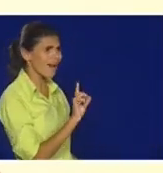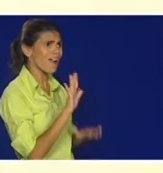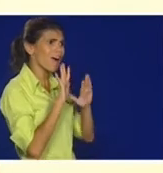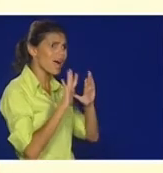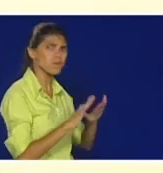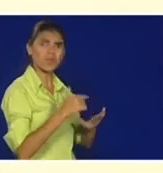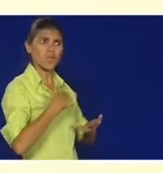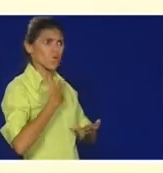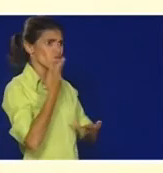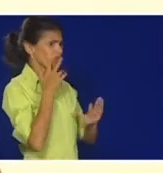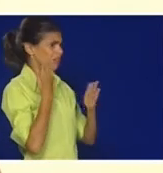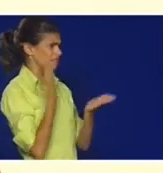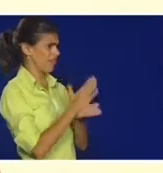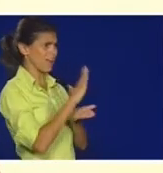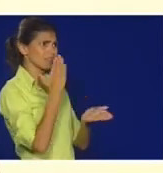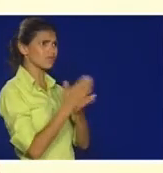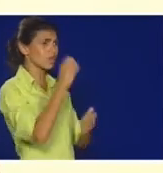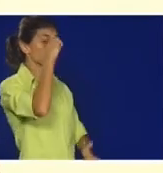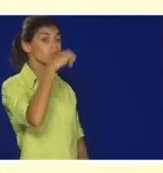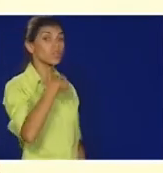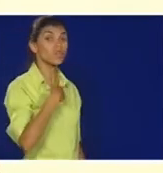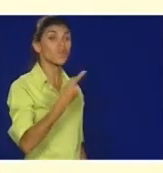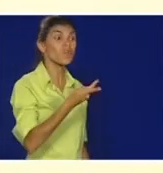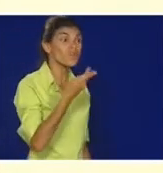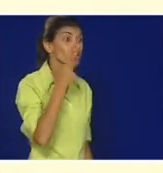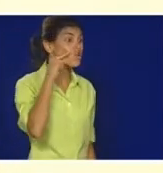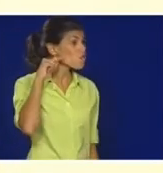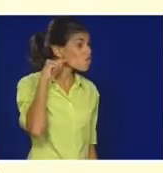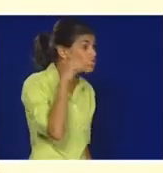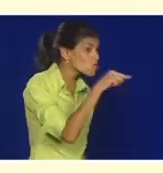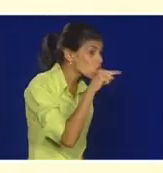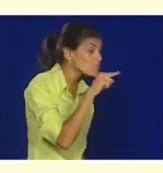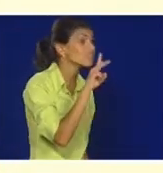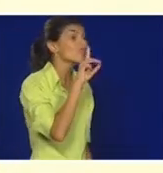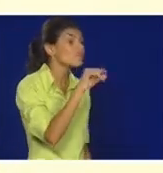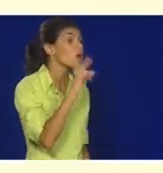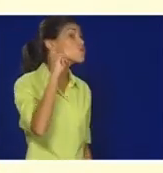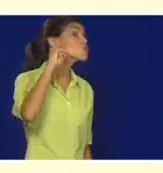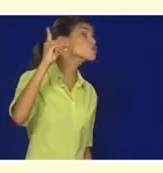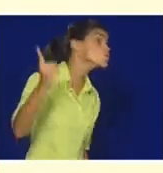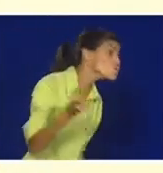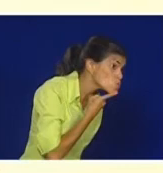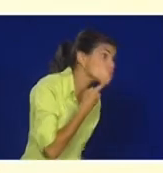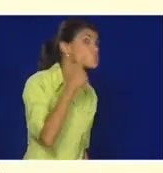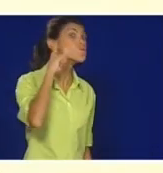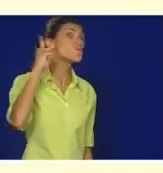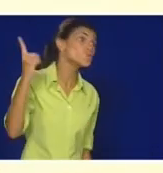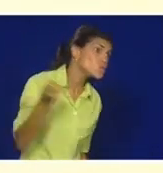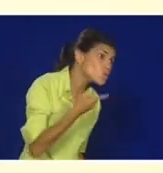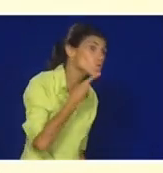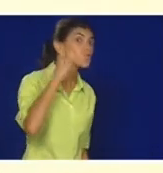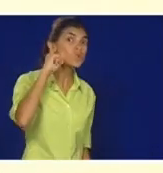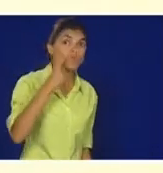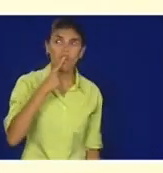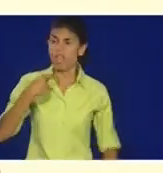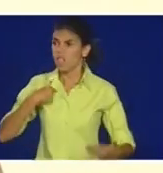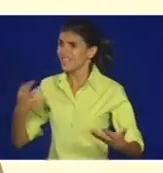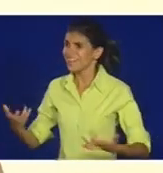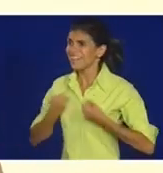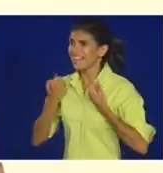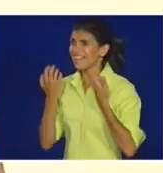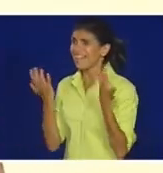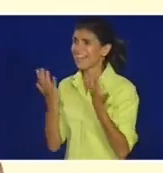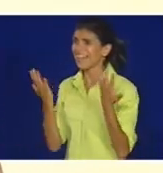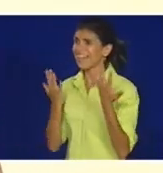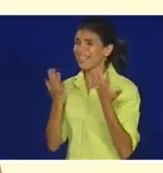ele, do outro lado, disse: mamãe, eu não disse nada disso, eu estou dizendo, você está ficando surda.